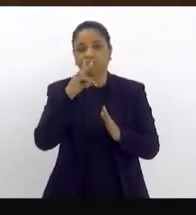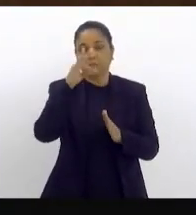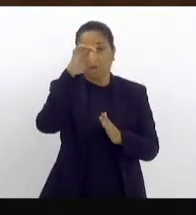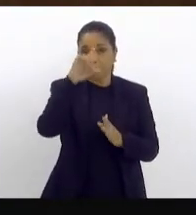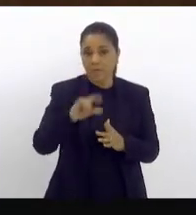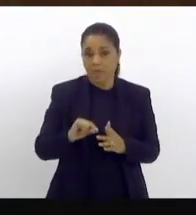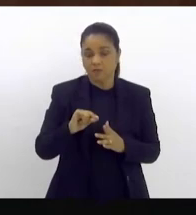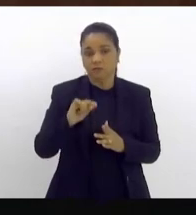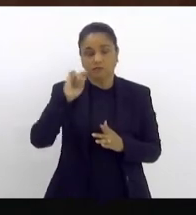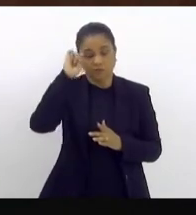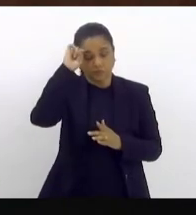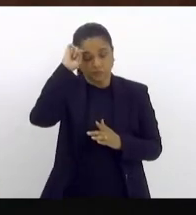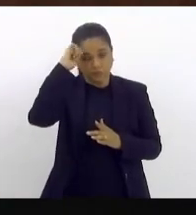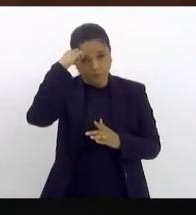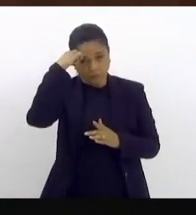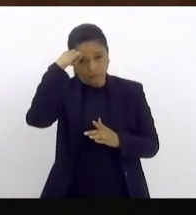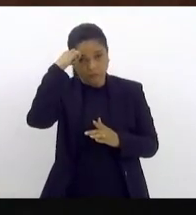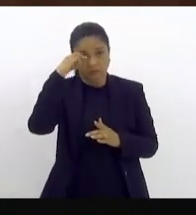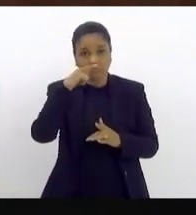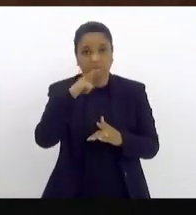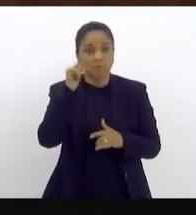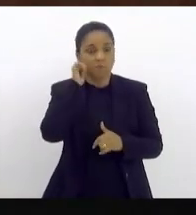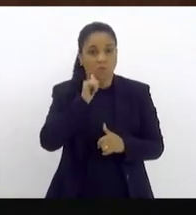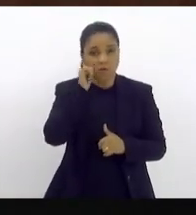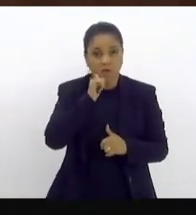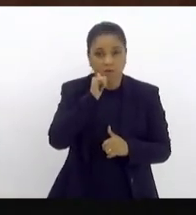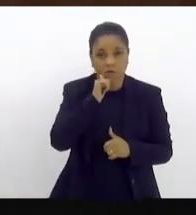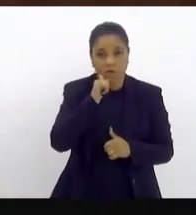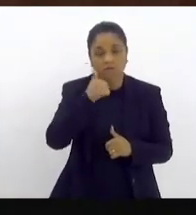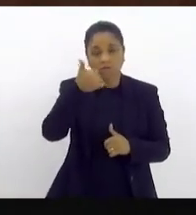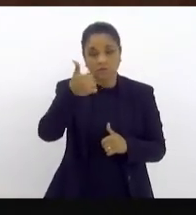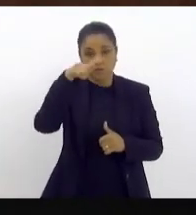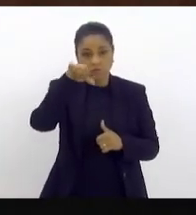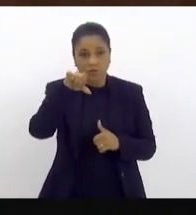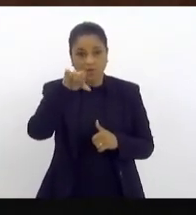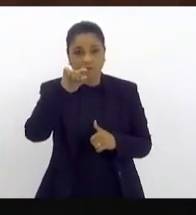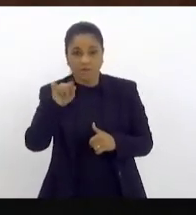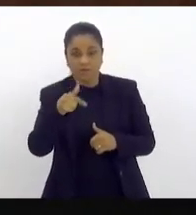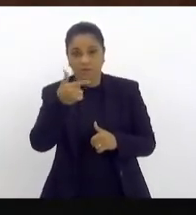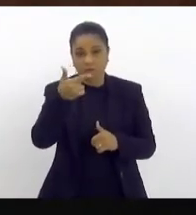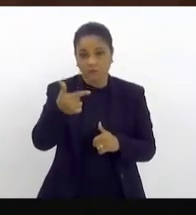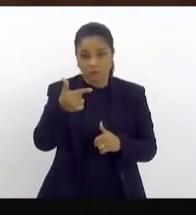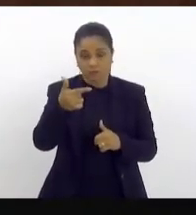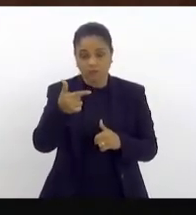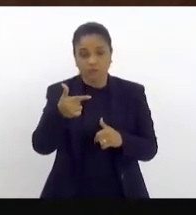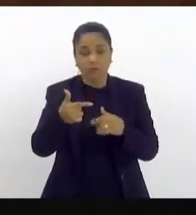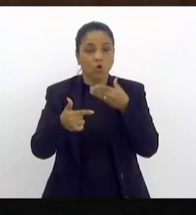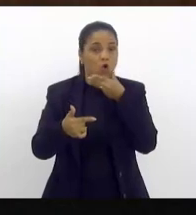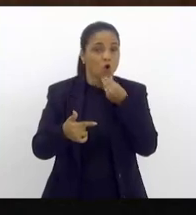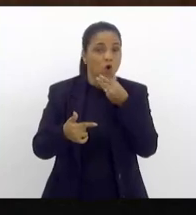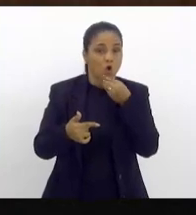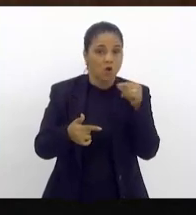as mulheres não negras o índice era de 19,2% e entre os homens de